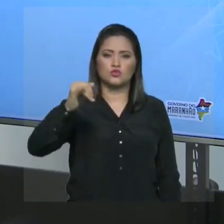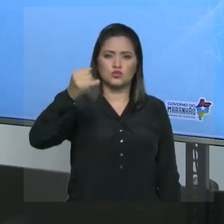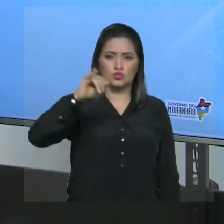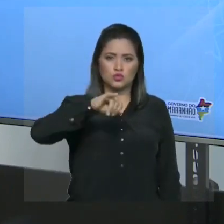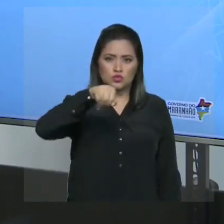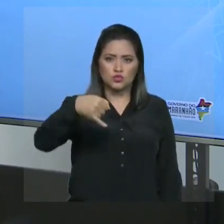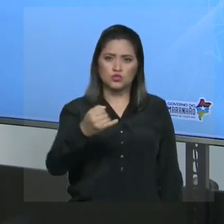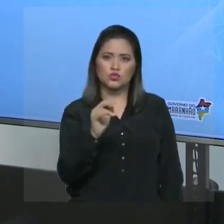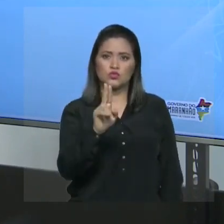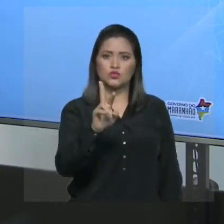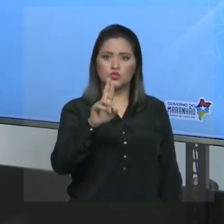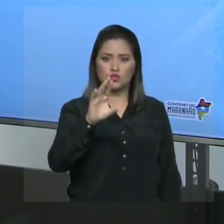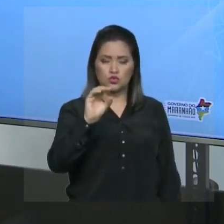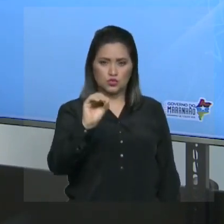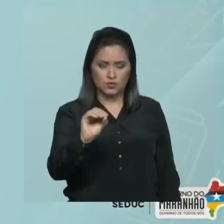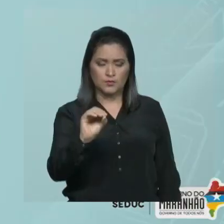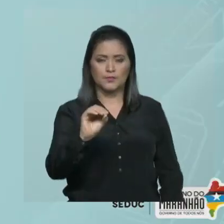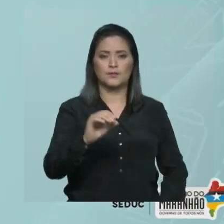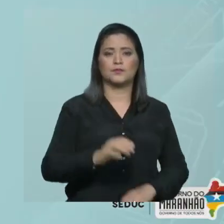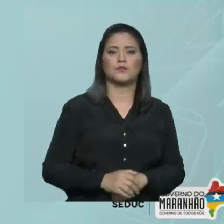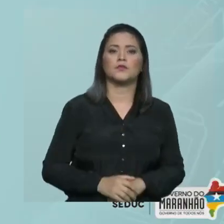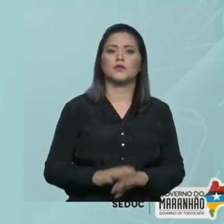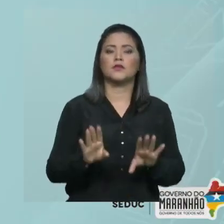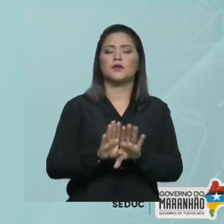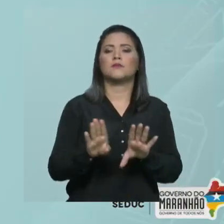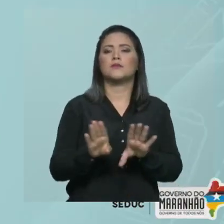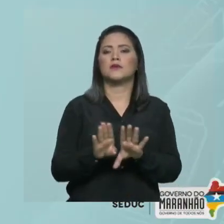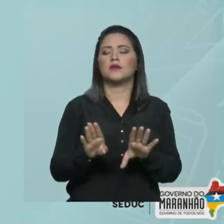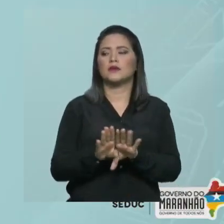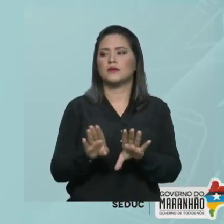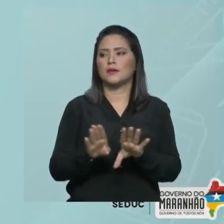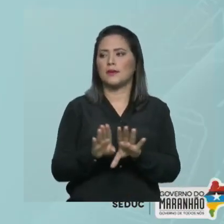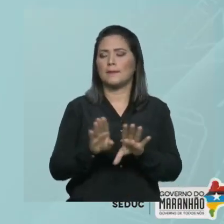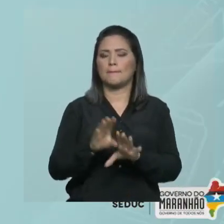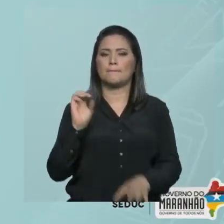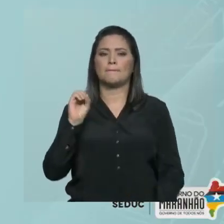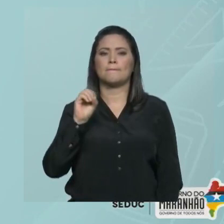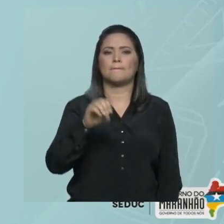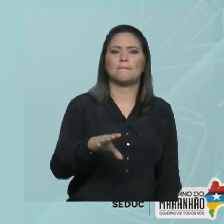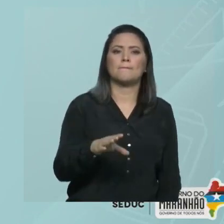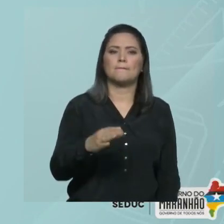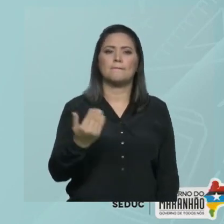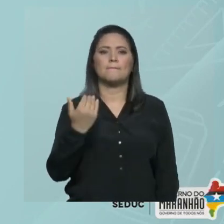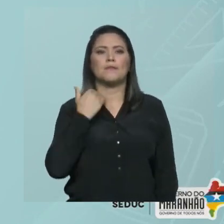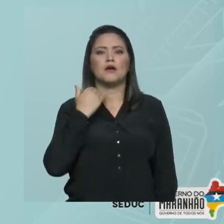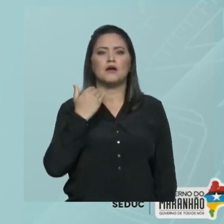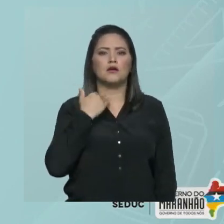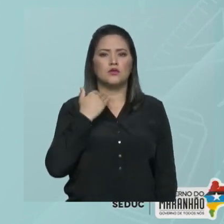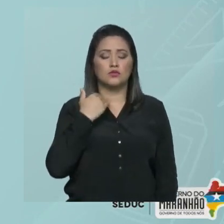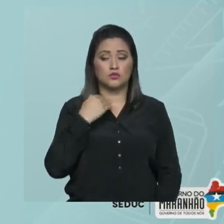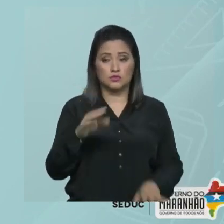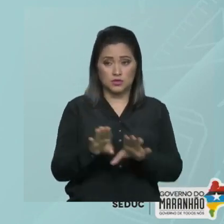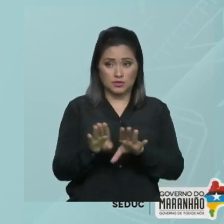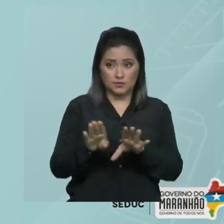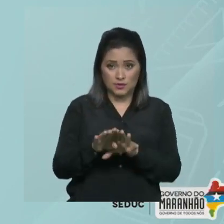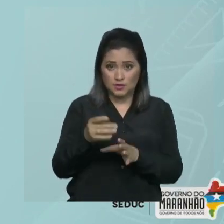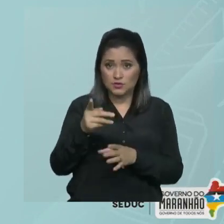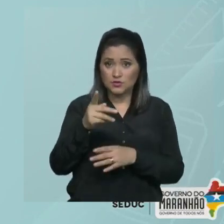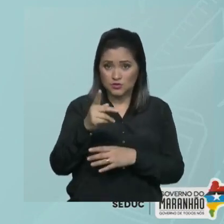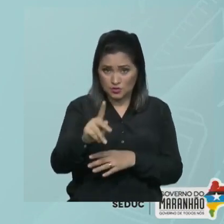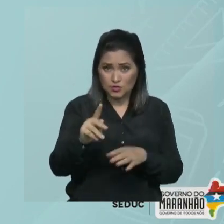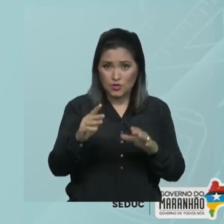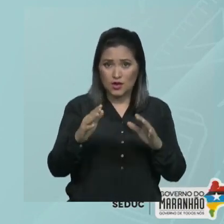financeira. Quando eu tenho poupança, tanto a poupança do banco, quanto a poupança aí da sua casa, aquele cofrinho,